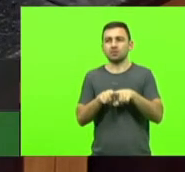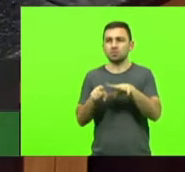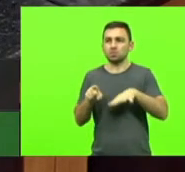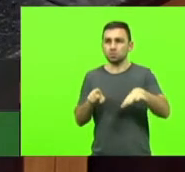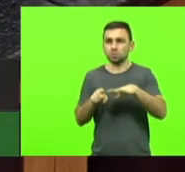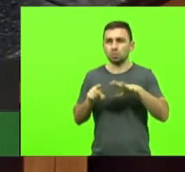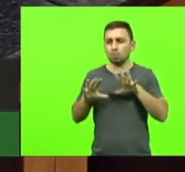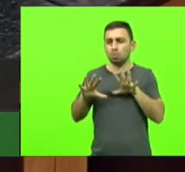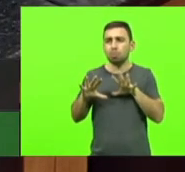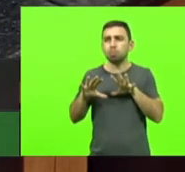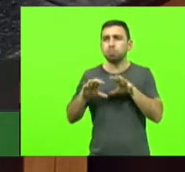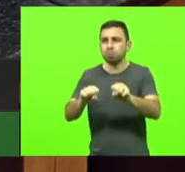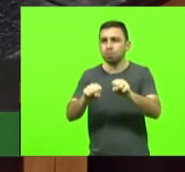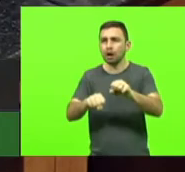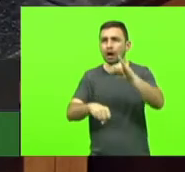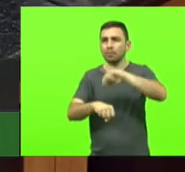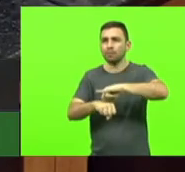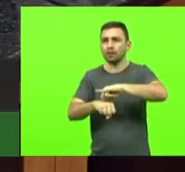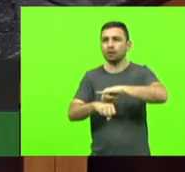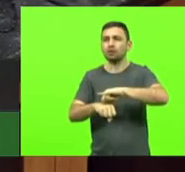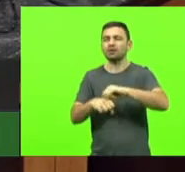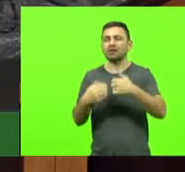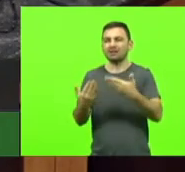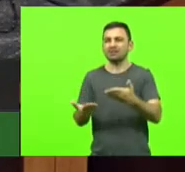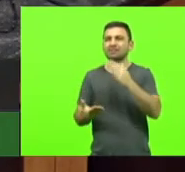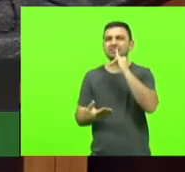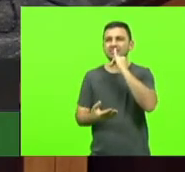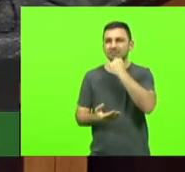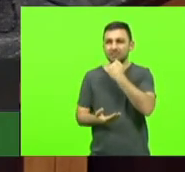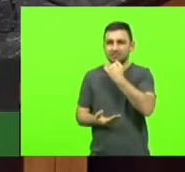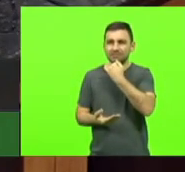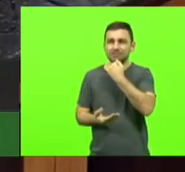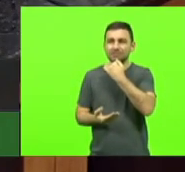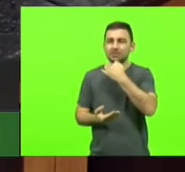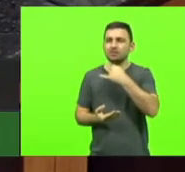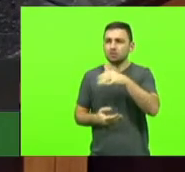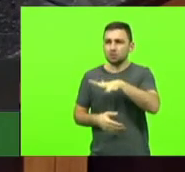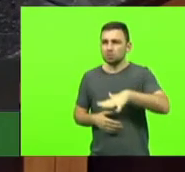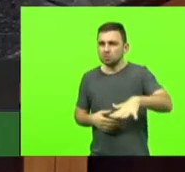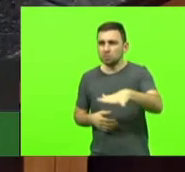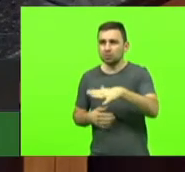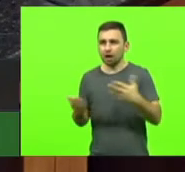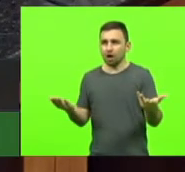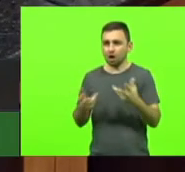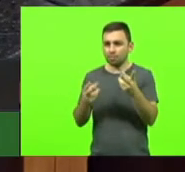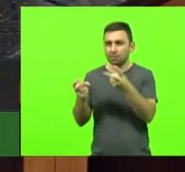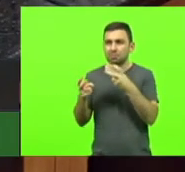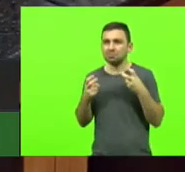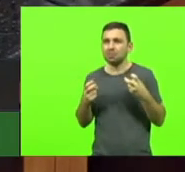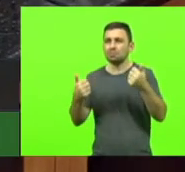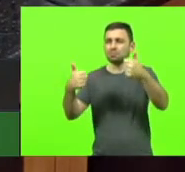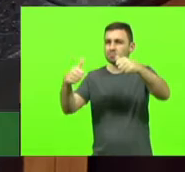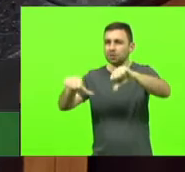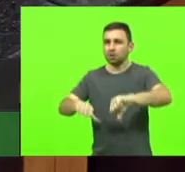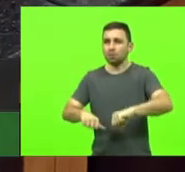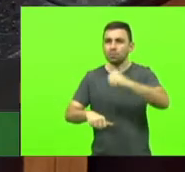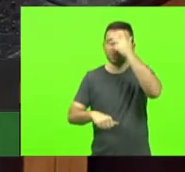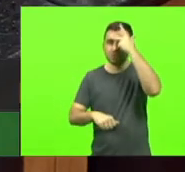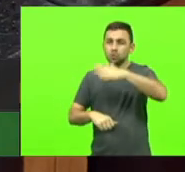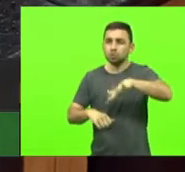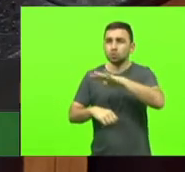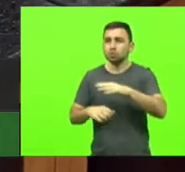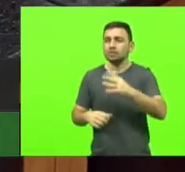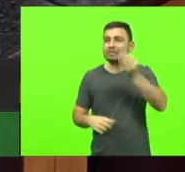resistência alguma. Isso foi triste. O cenário que já se observa é caótico. Pessoas tentam